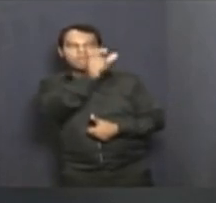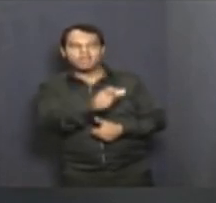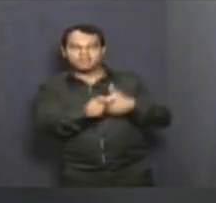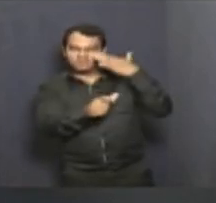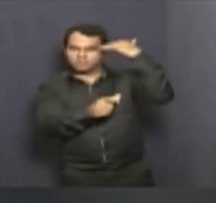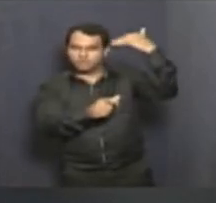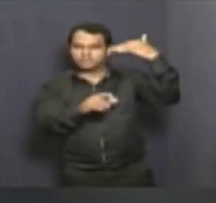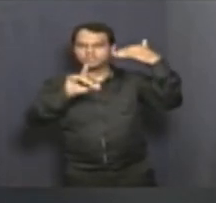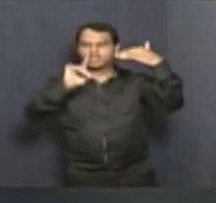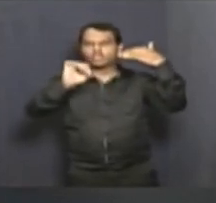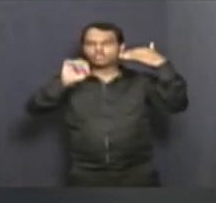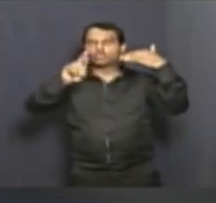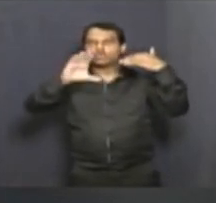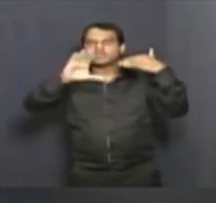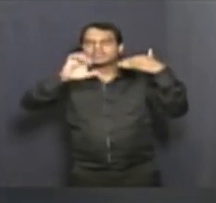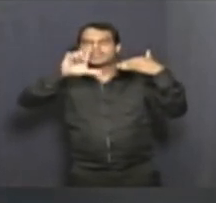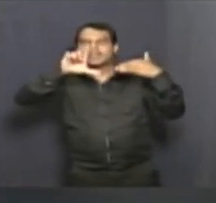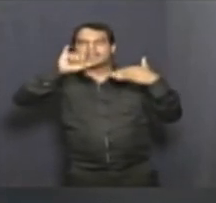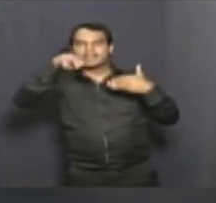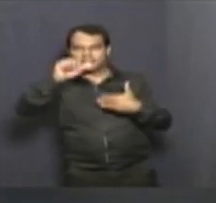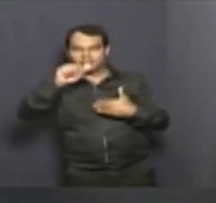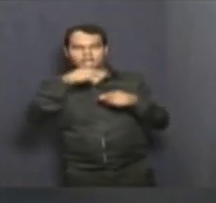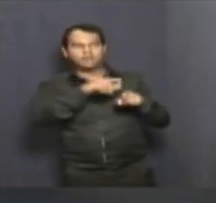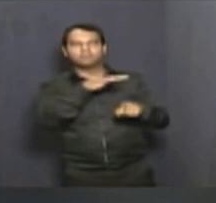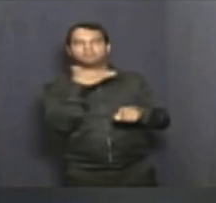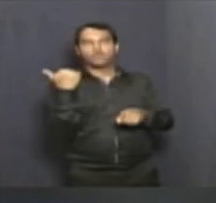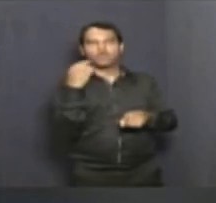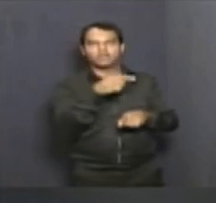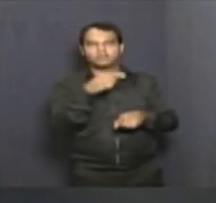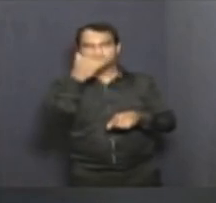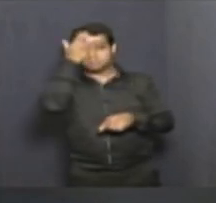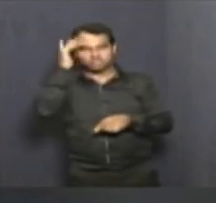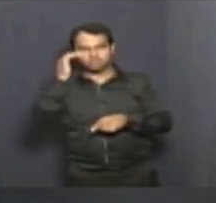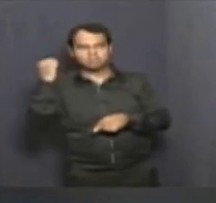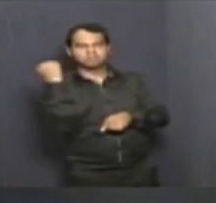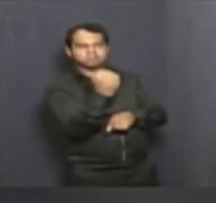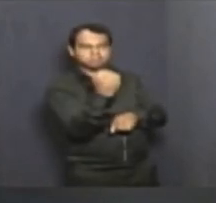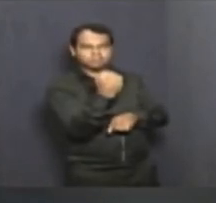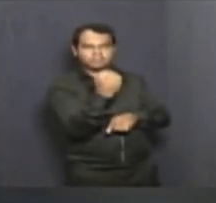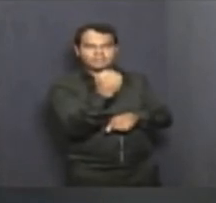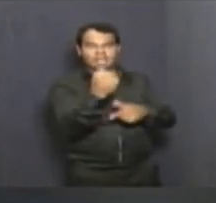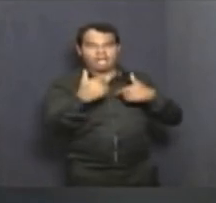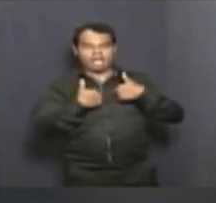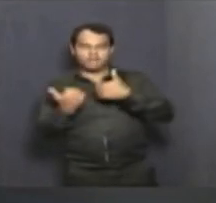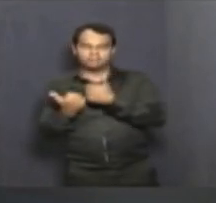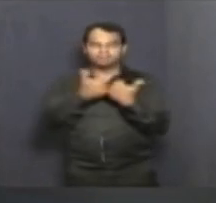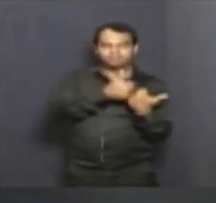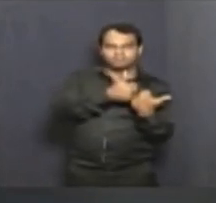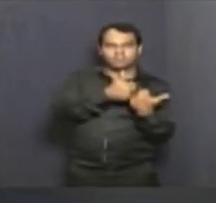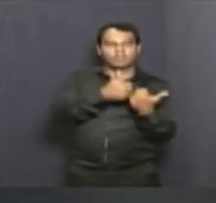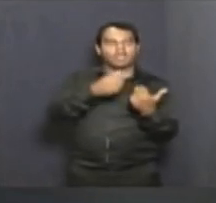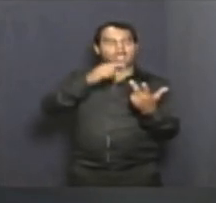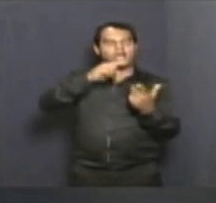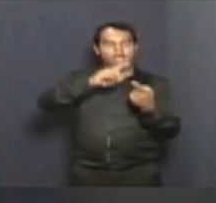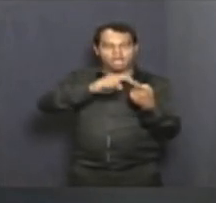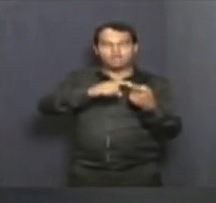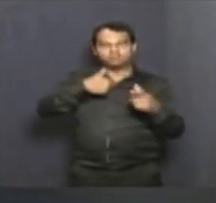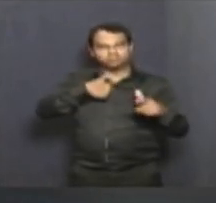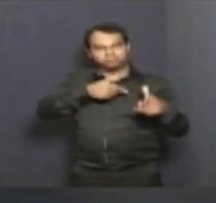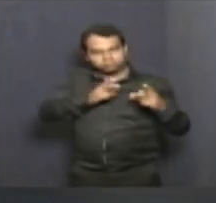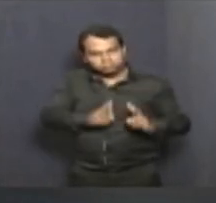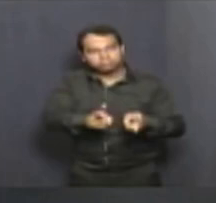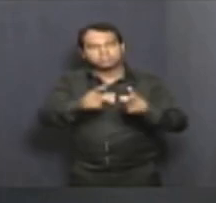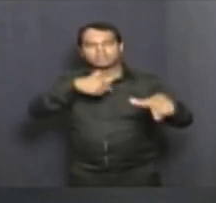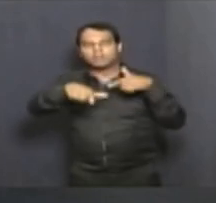dorcelina de oliveira folador coube a mim através do partido dos trabalhadores de mundo novo continuar o trabalho e os desafios